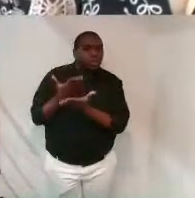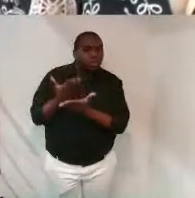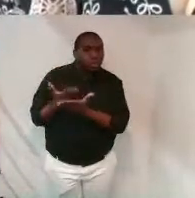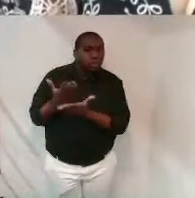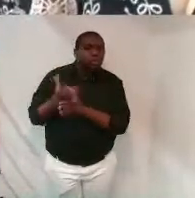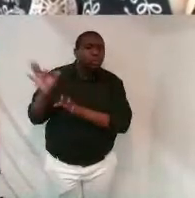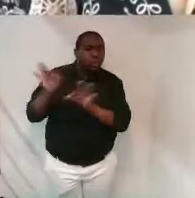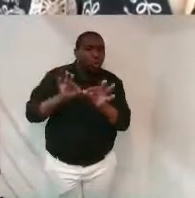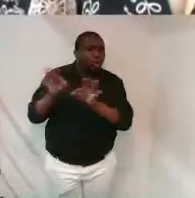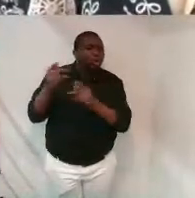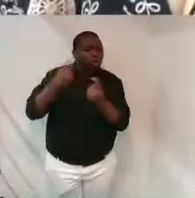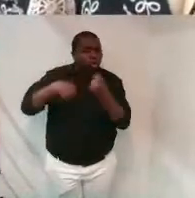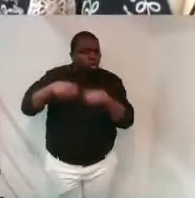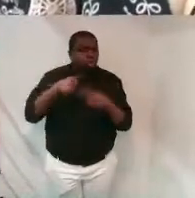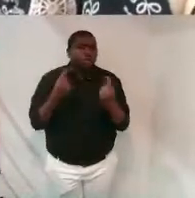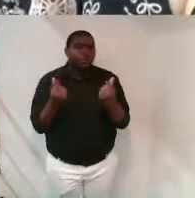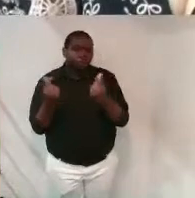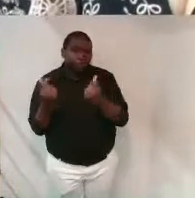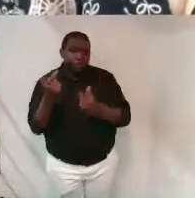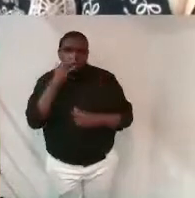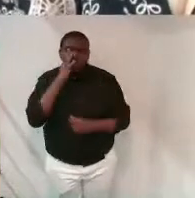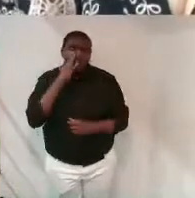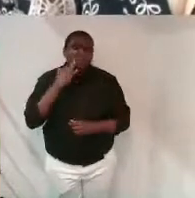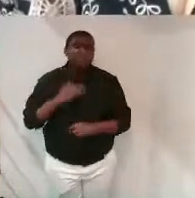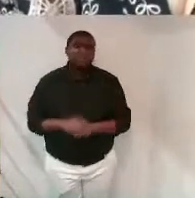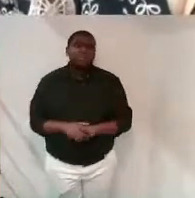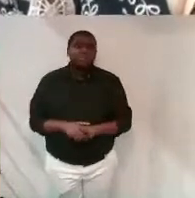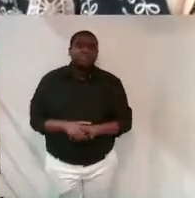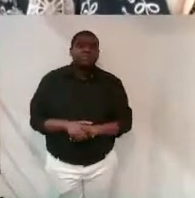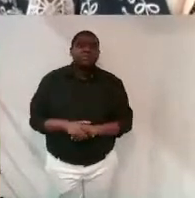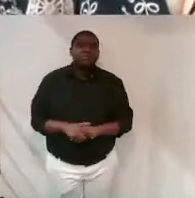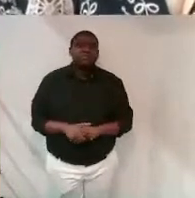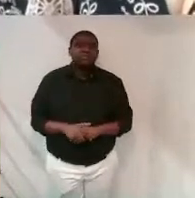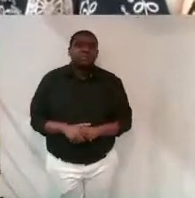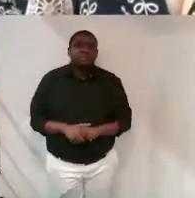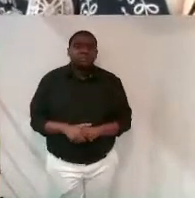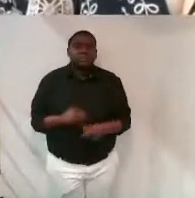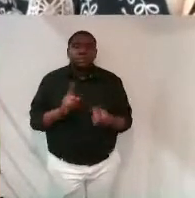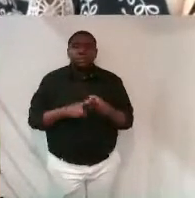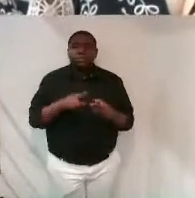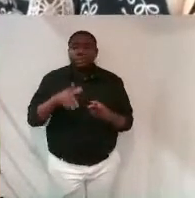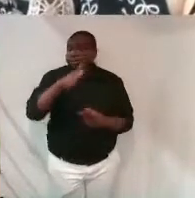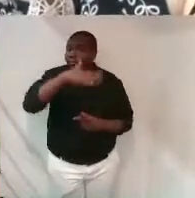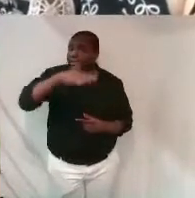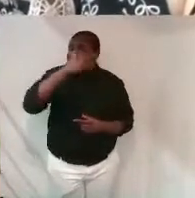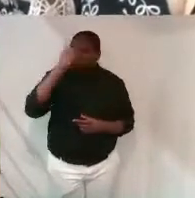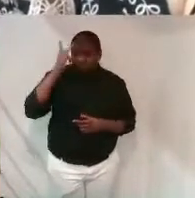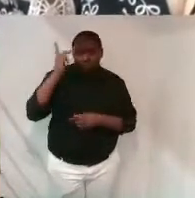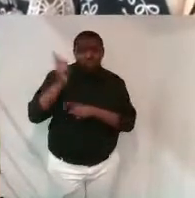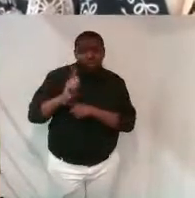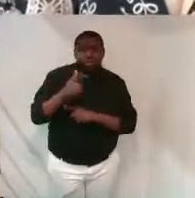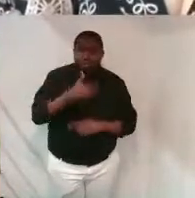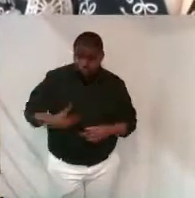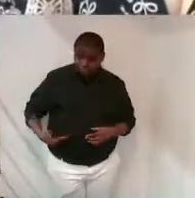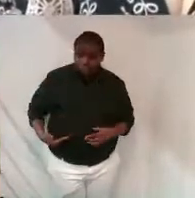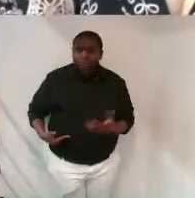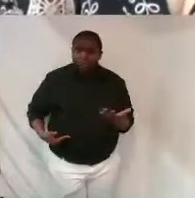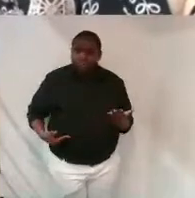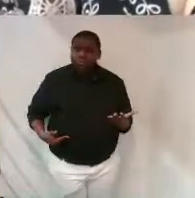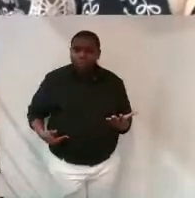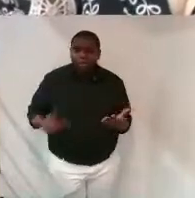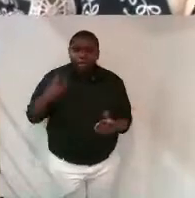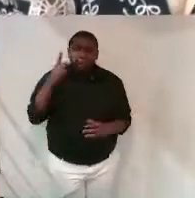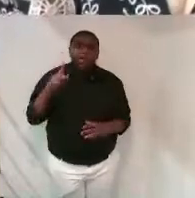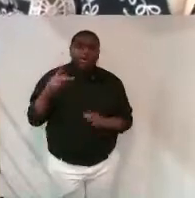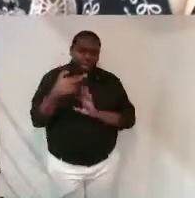viabilidade econômico-financeira e da previsão por parte dos gestores públicos de recursos para fazer frente ao cumprimento